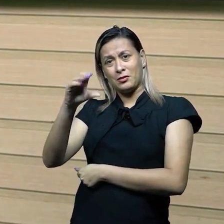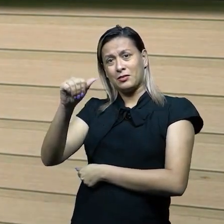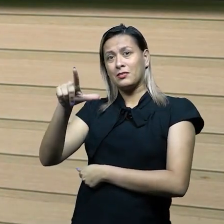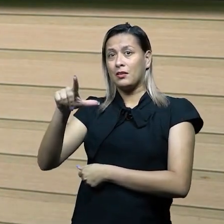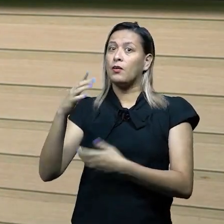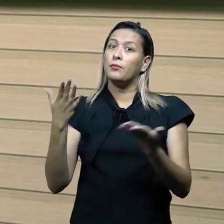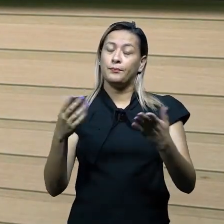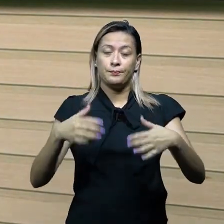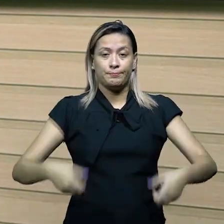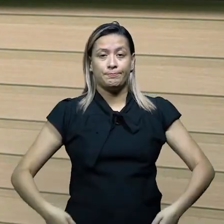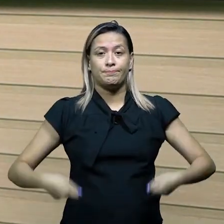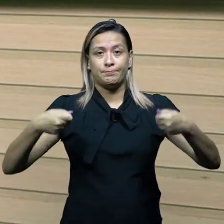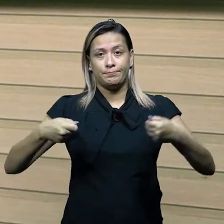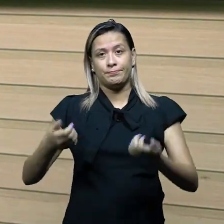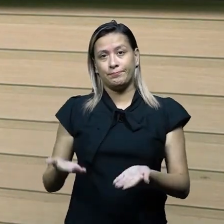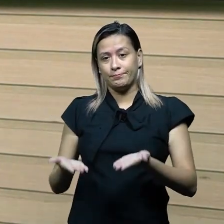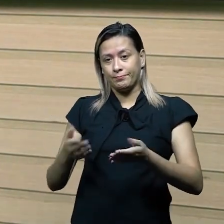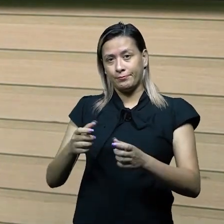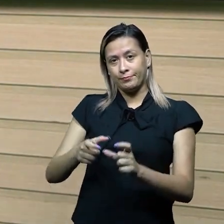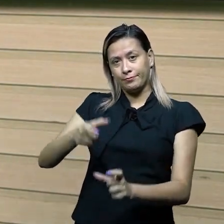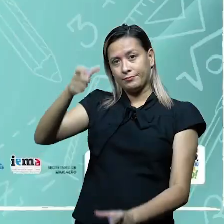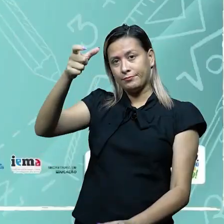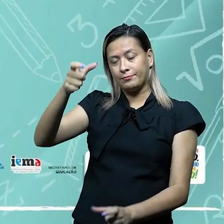vestir, Vertical, Então é assim. E aí eu